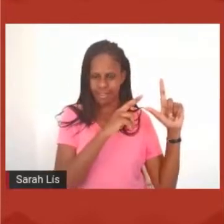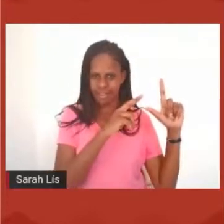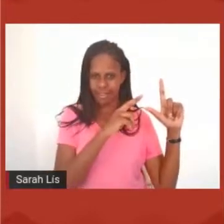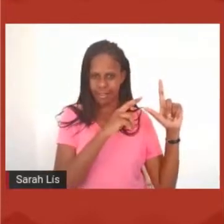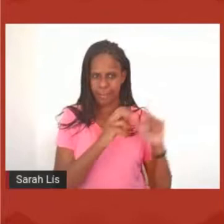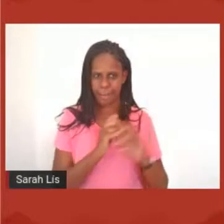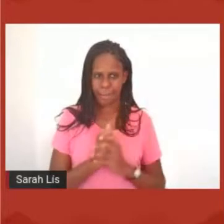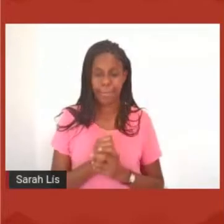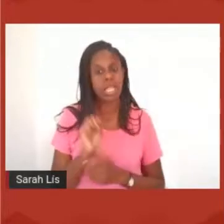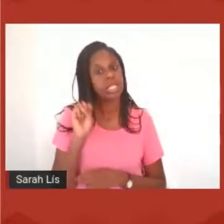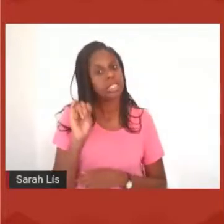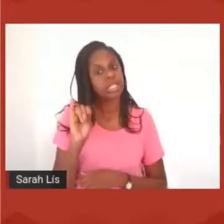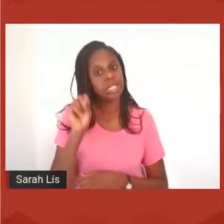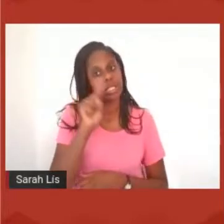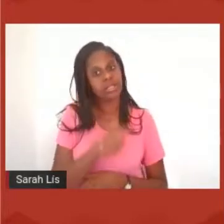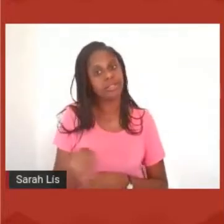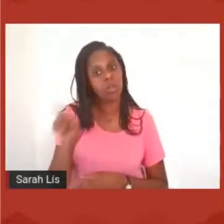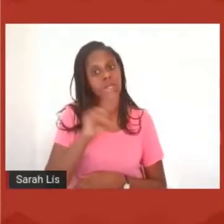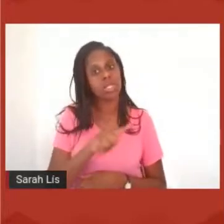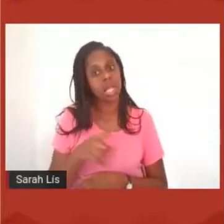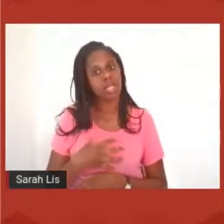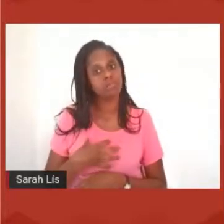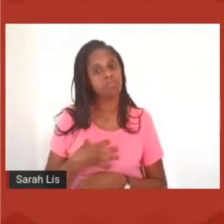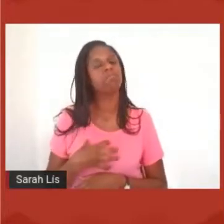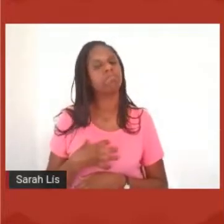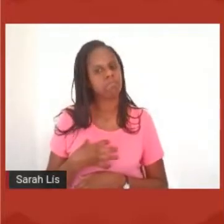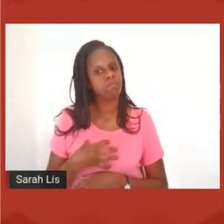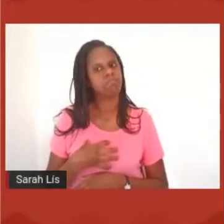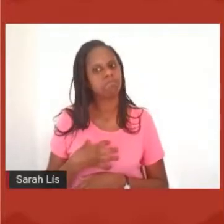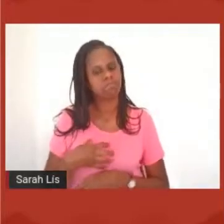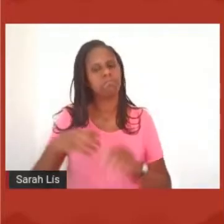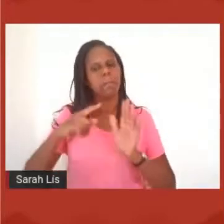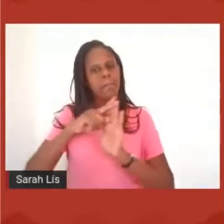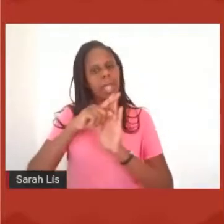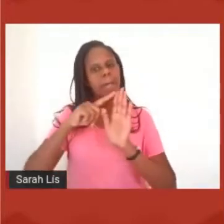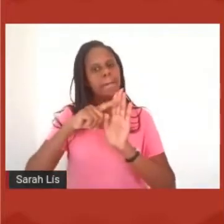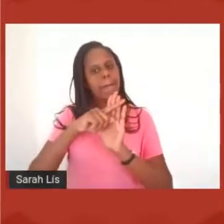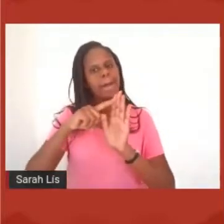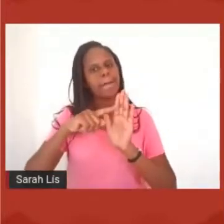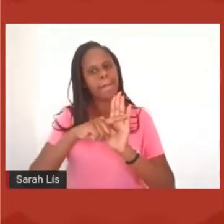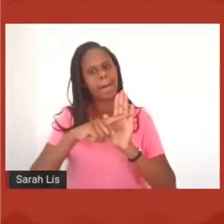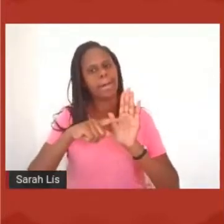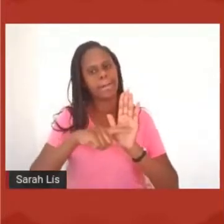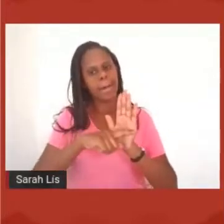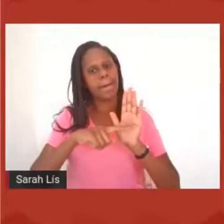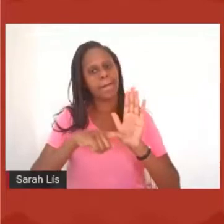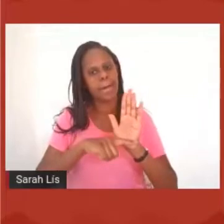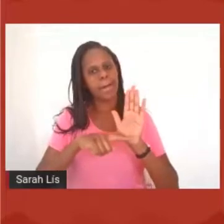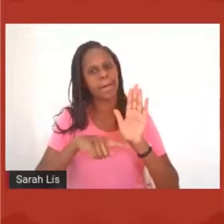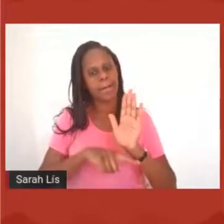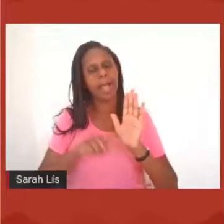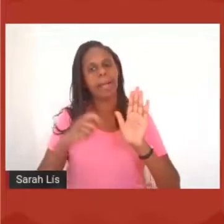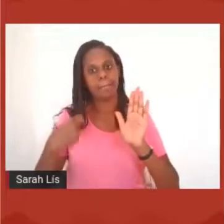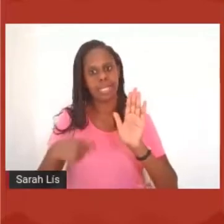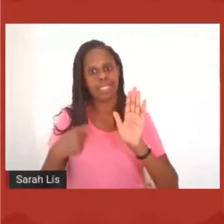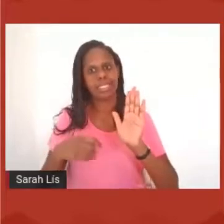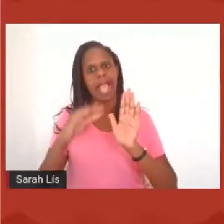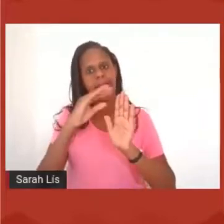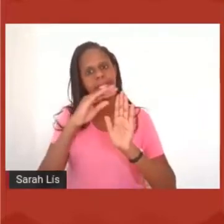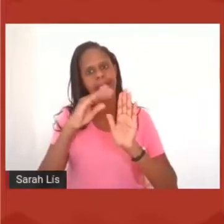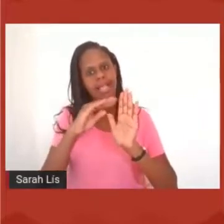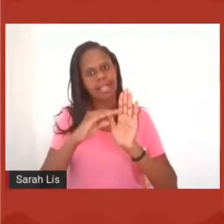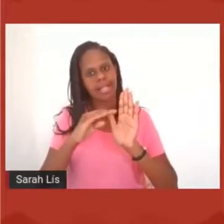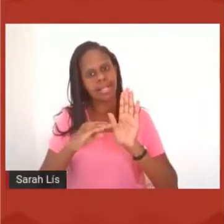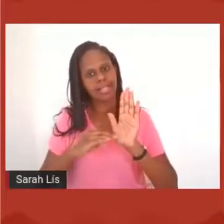Se vocês sentirem que são esses todos os questionamentos que vocês têm que levantar, que vocês levantaram, né?